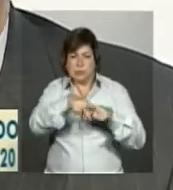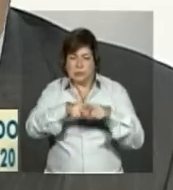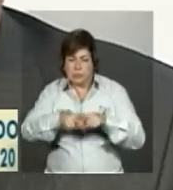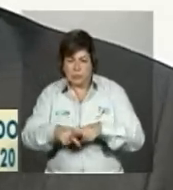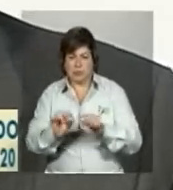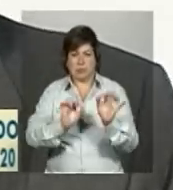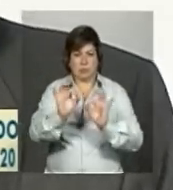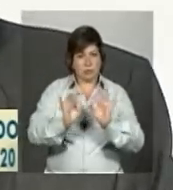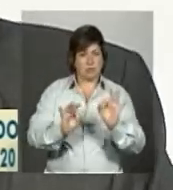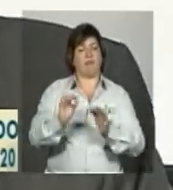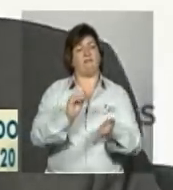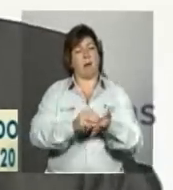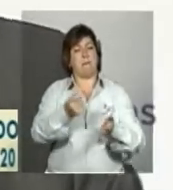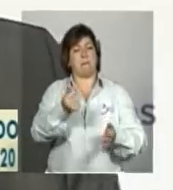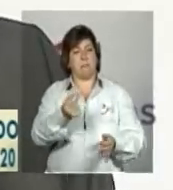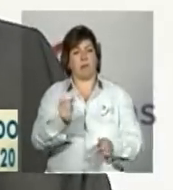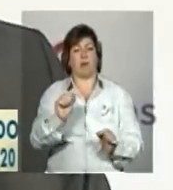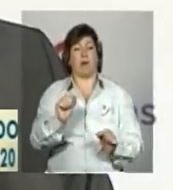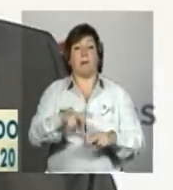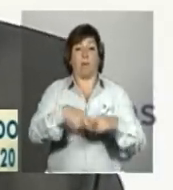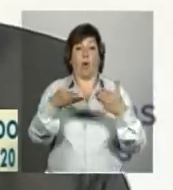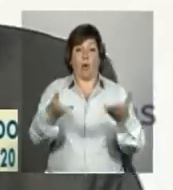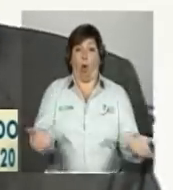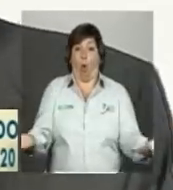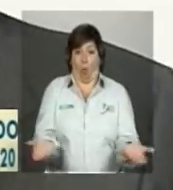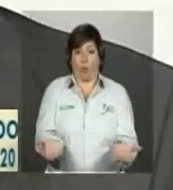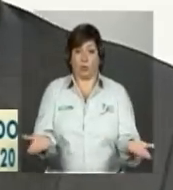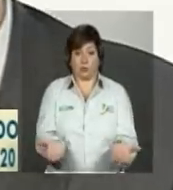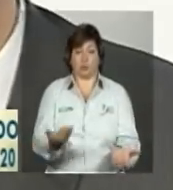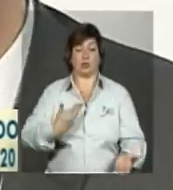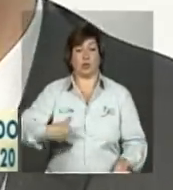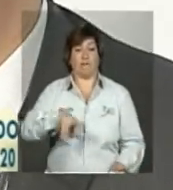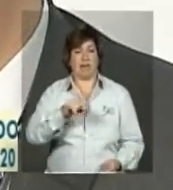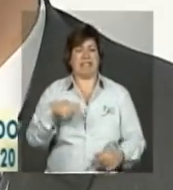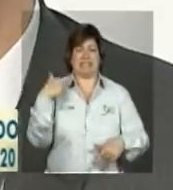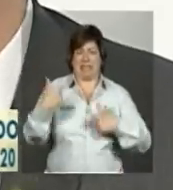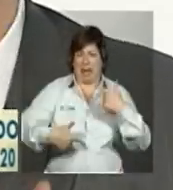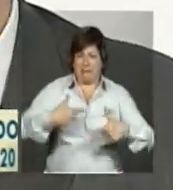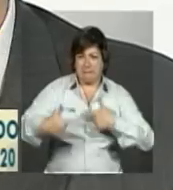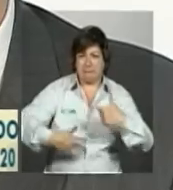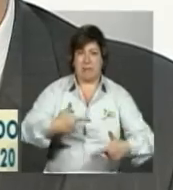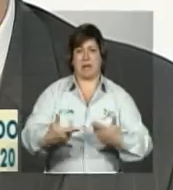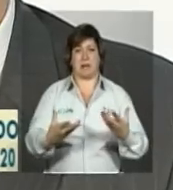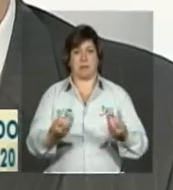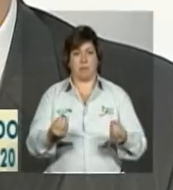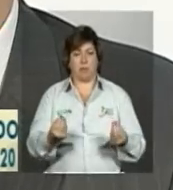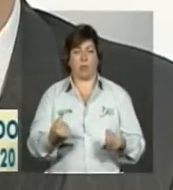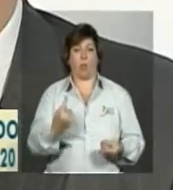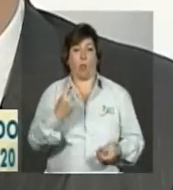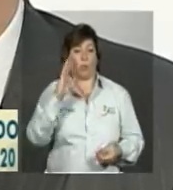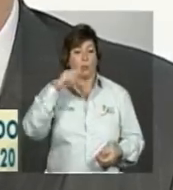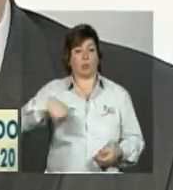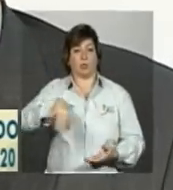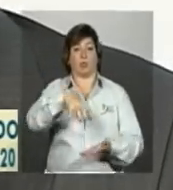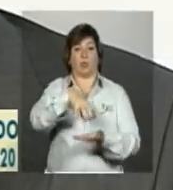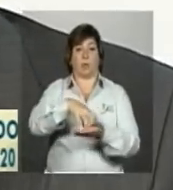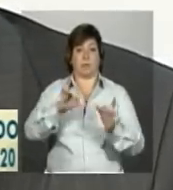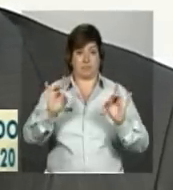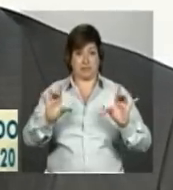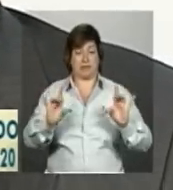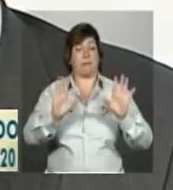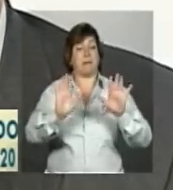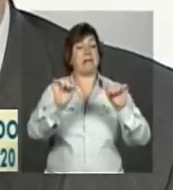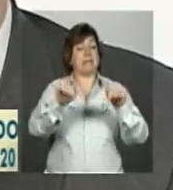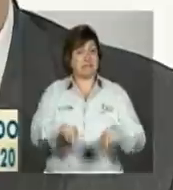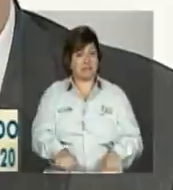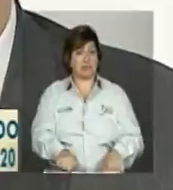e, exatamente por causa disso, hoje nós vamos nos debruçar sobre isso num dos grupos específicos, mas